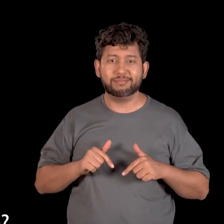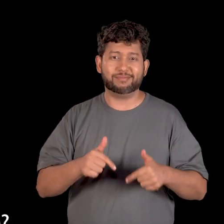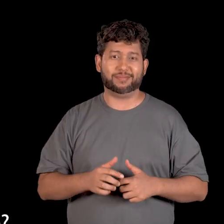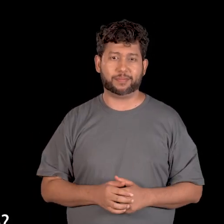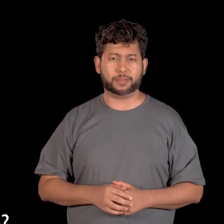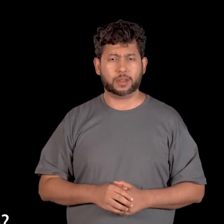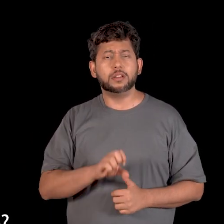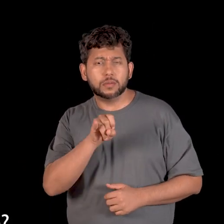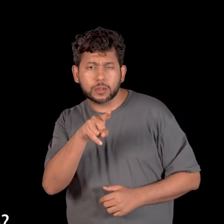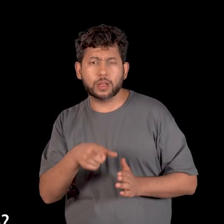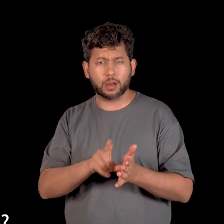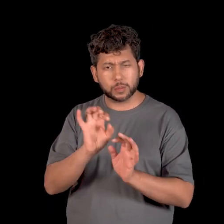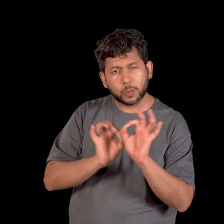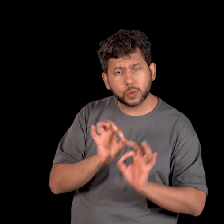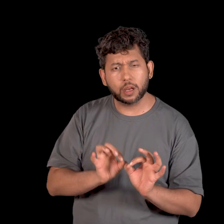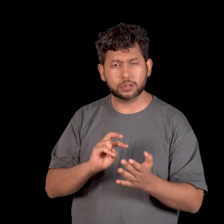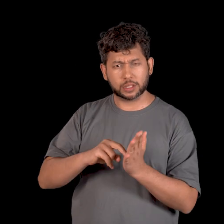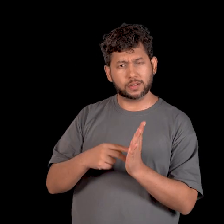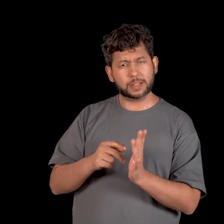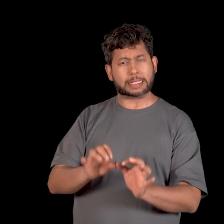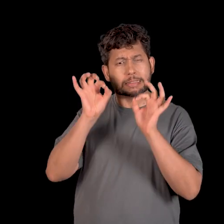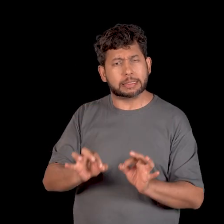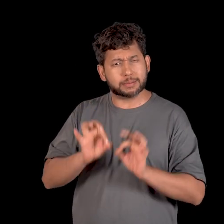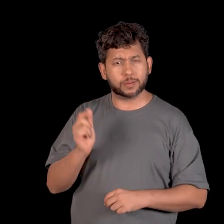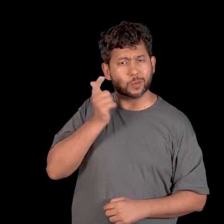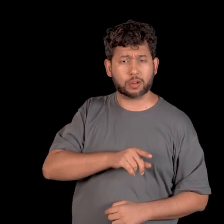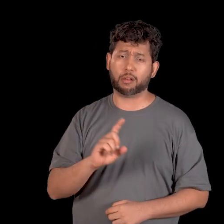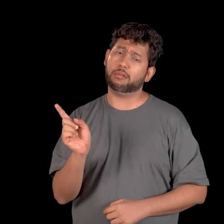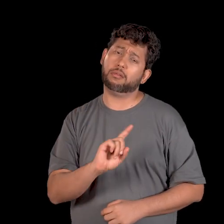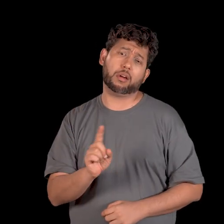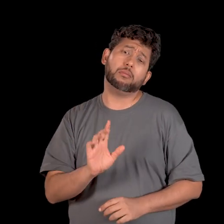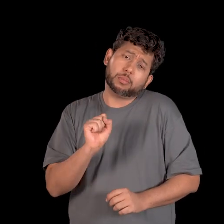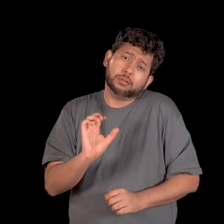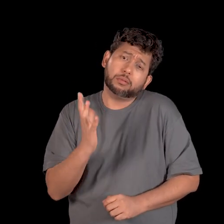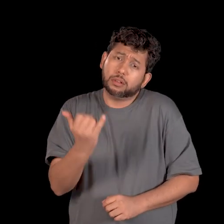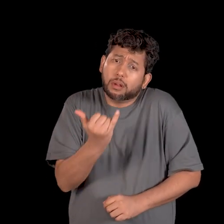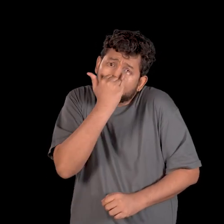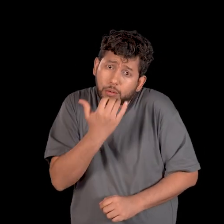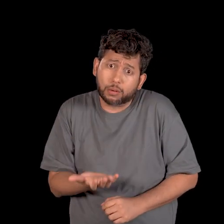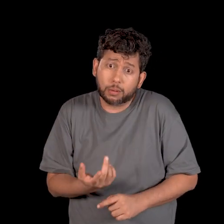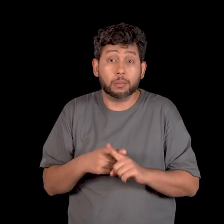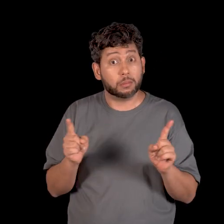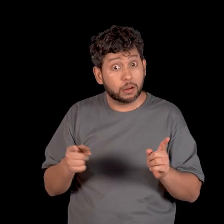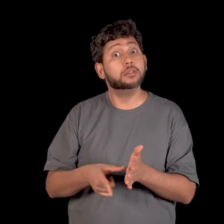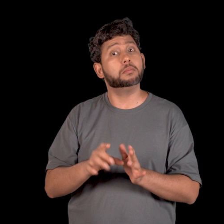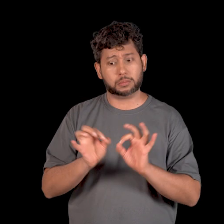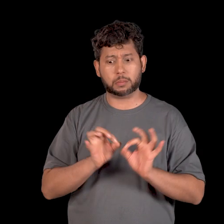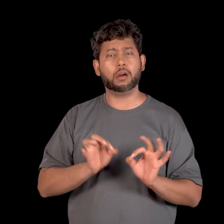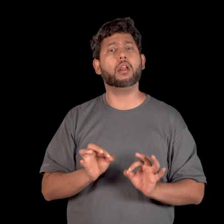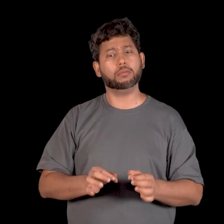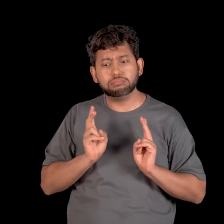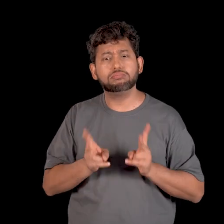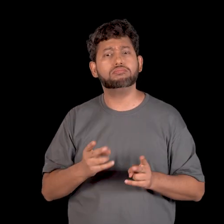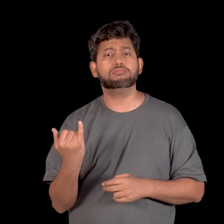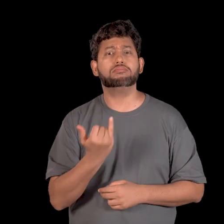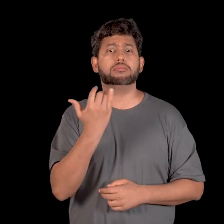do que vontade, não é mesmo? Ter um projeto de vida não significa que ele terá sucesso nem que é definitivo, pois não há como